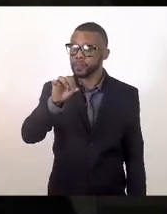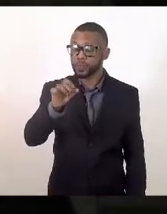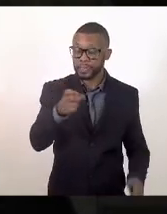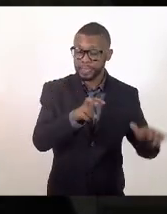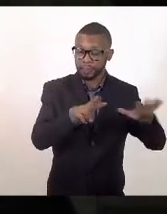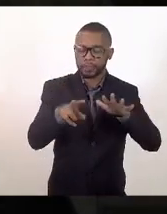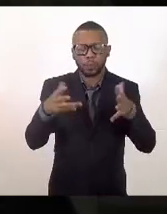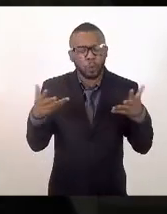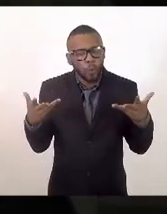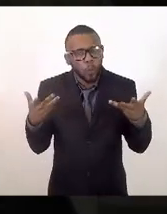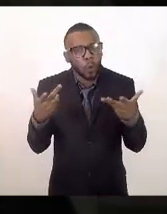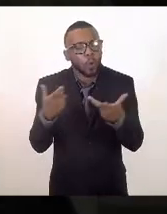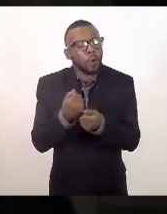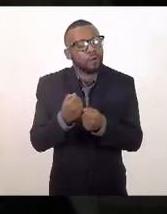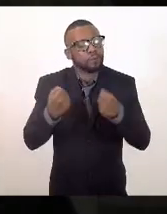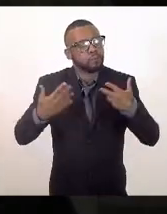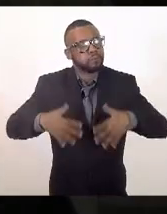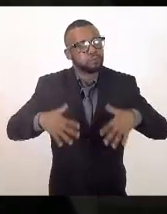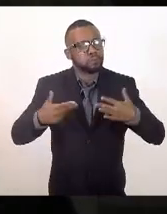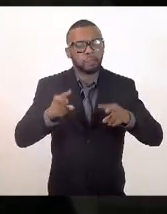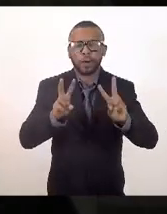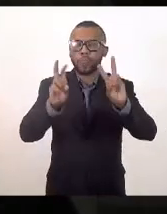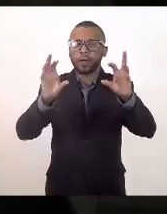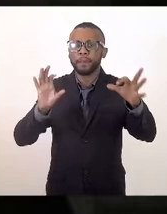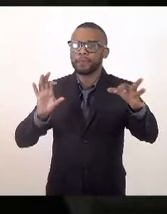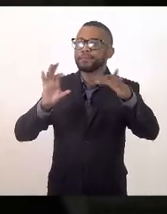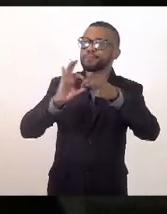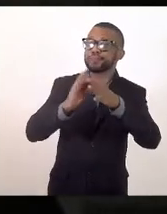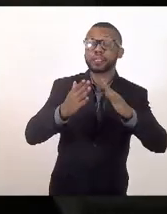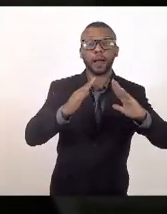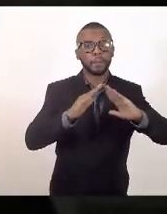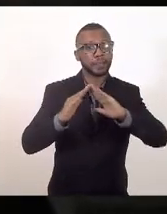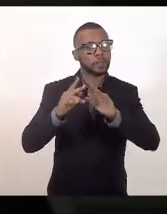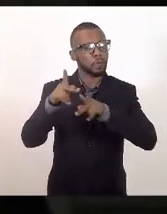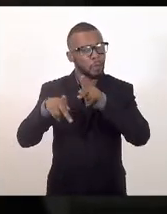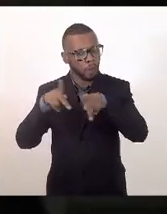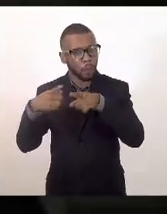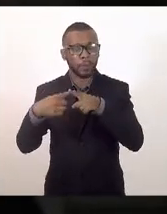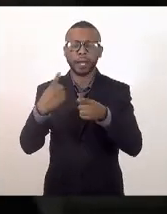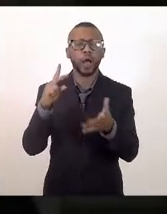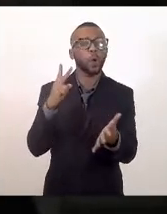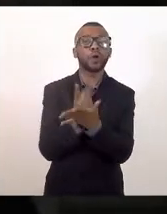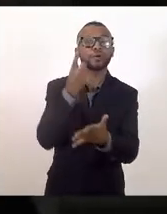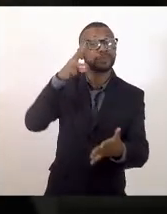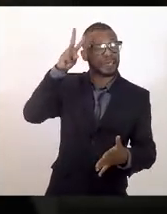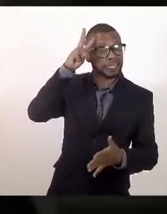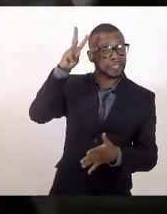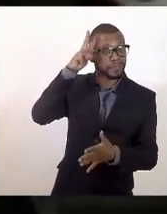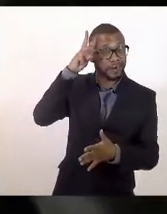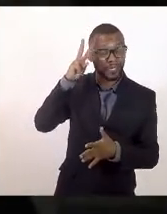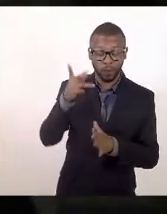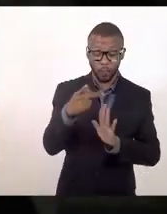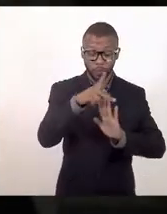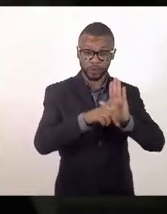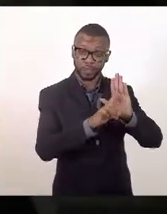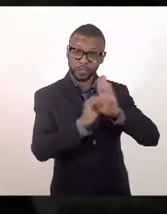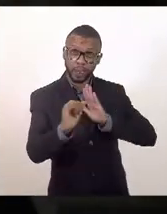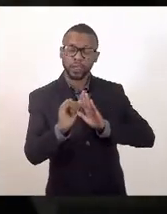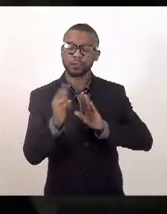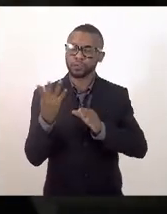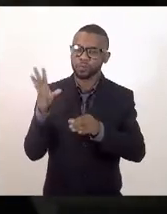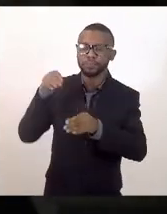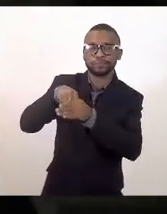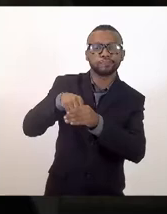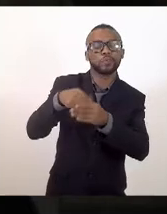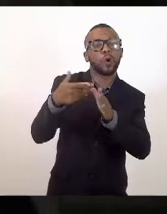diz, para o tema da habitação popular, porque na terça-feira, deputada Renata, o nosso projeto de lei entrou em pauta,